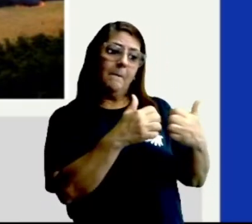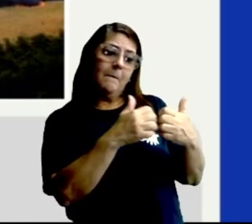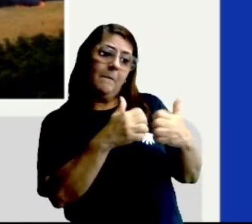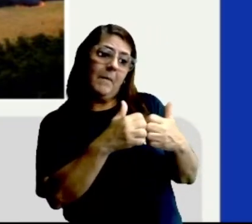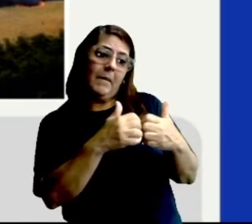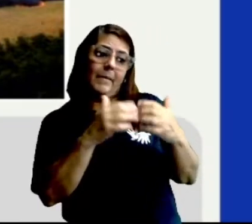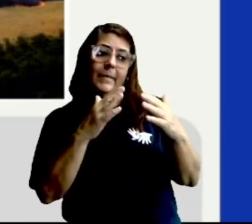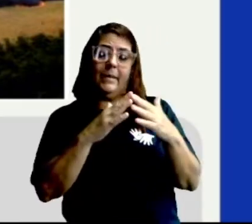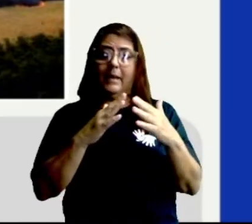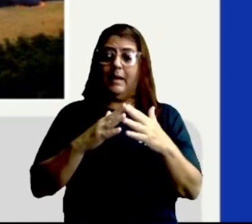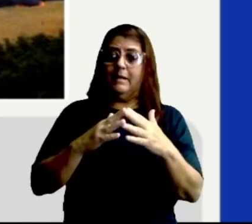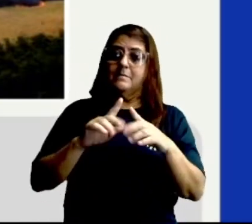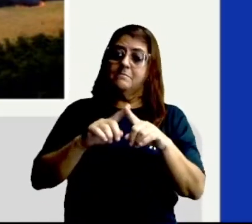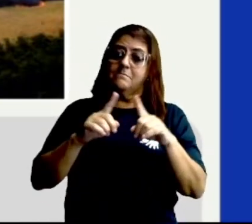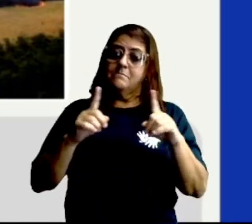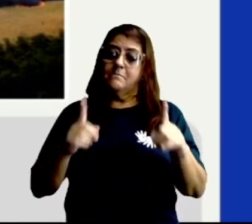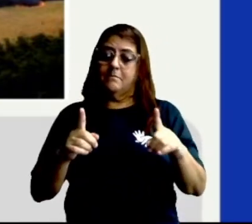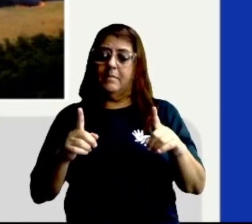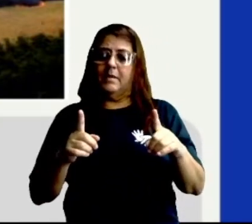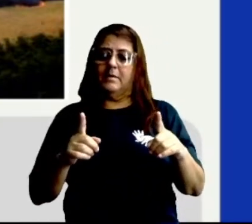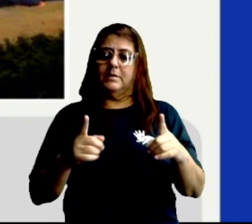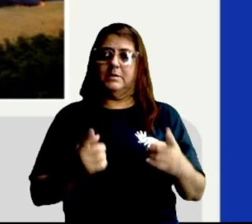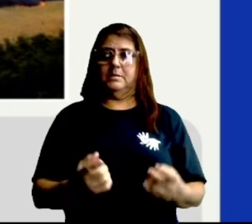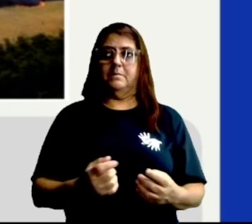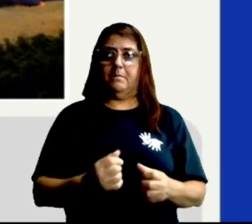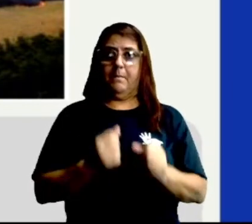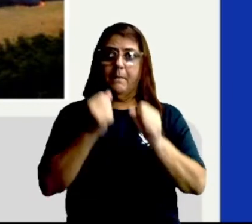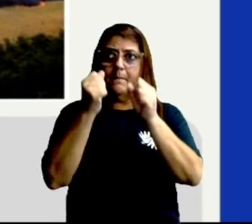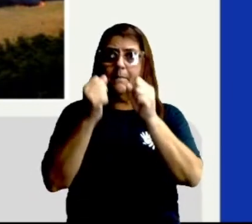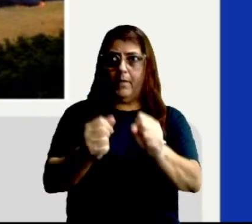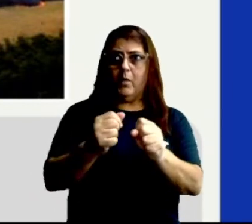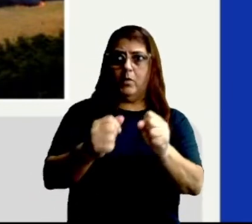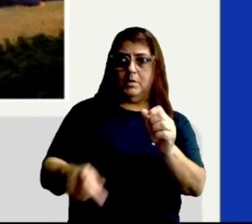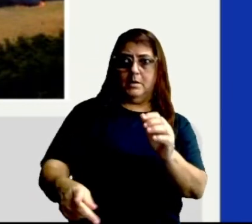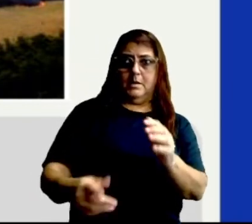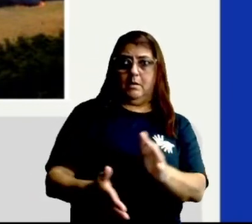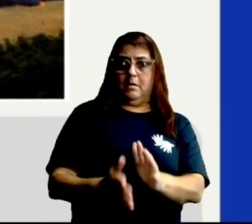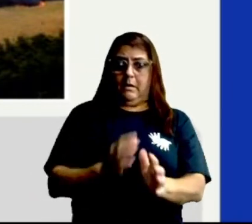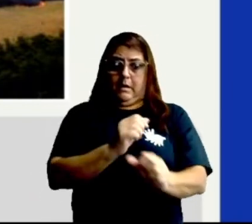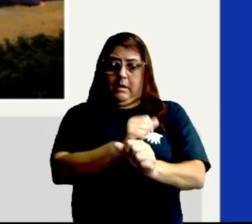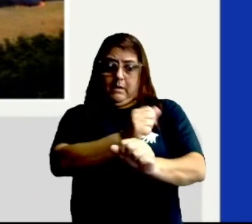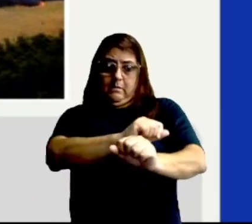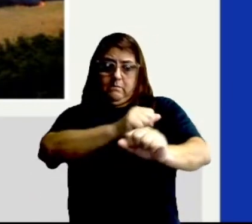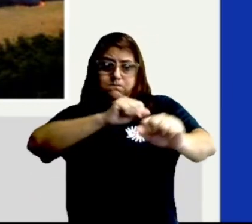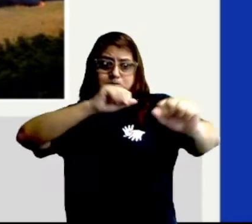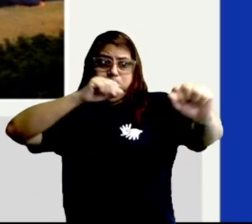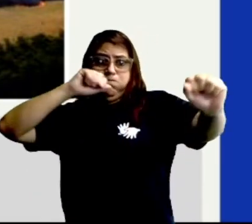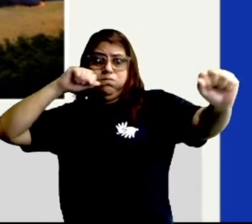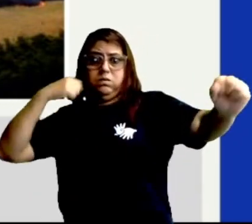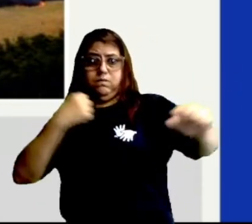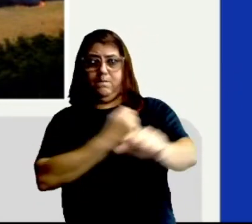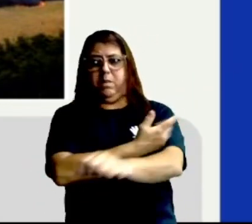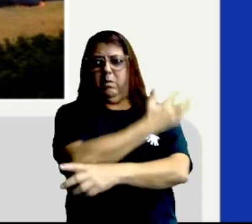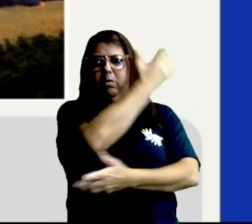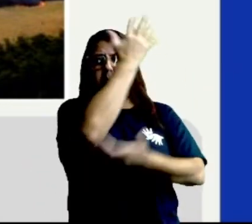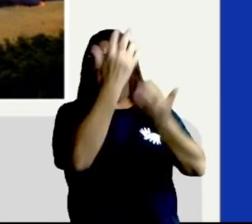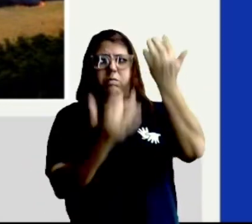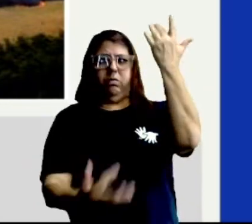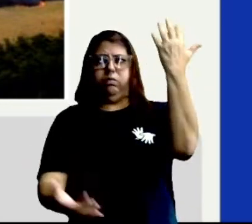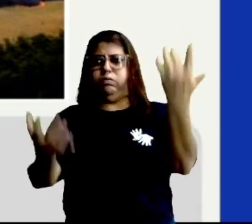existe queimadas que são em proporções enormes queimadas que vem destruindo a floresta quase